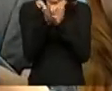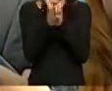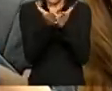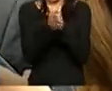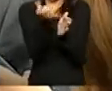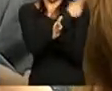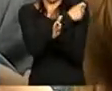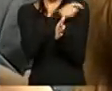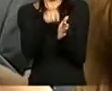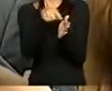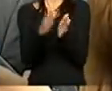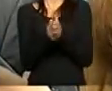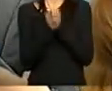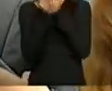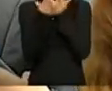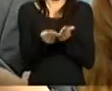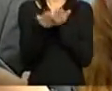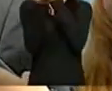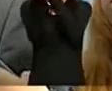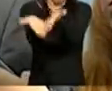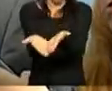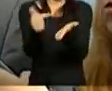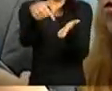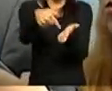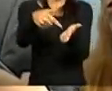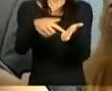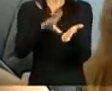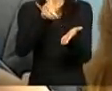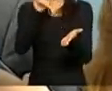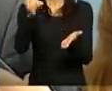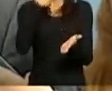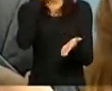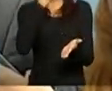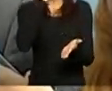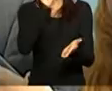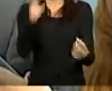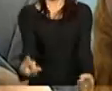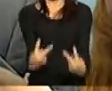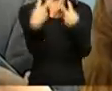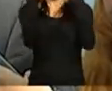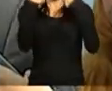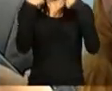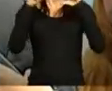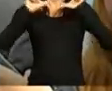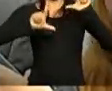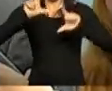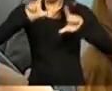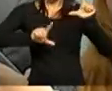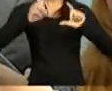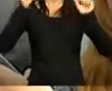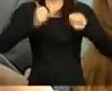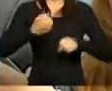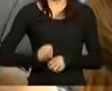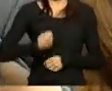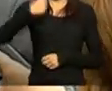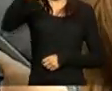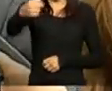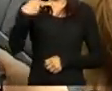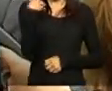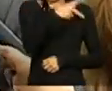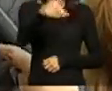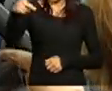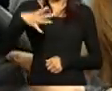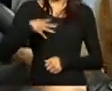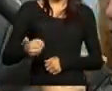mais importante ainda que todos todos os pais que nos assiste que nos ouvem posso levar seus filhos acerto da a